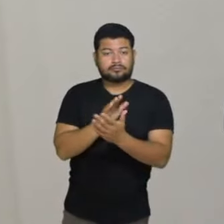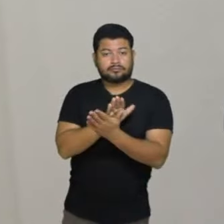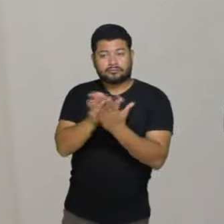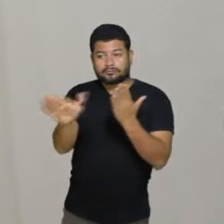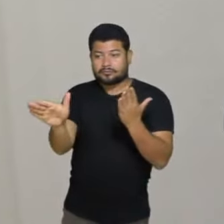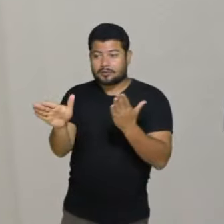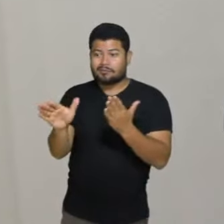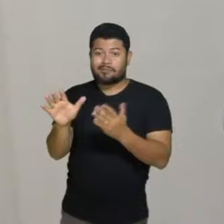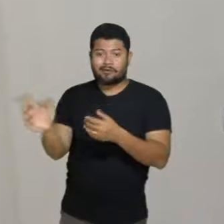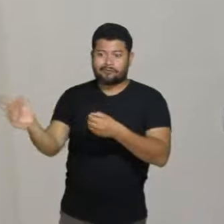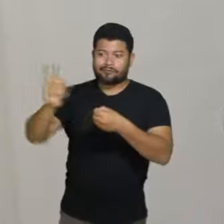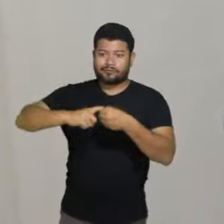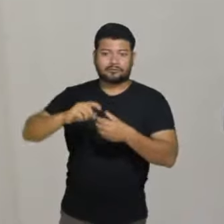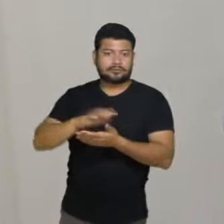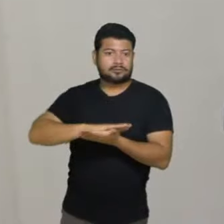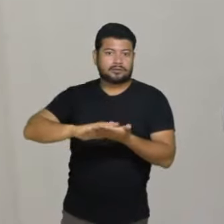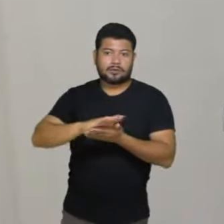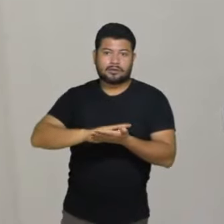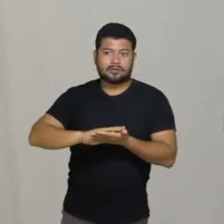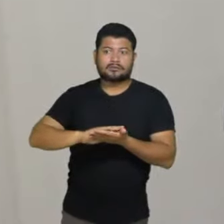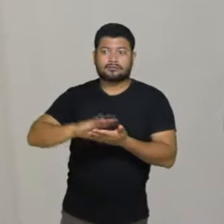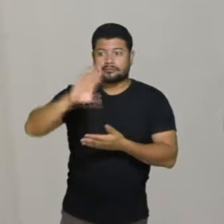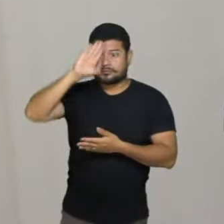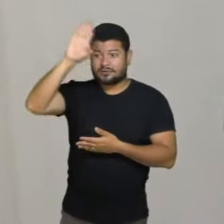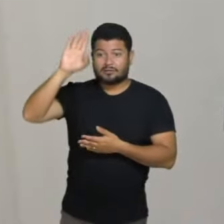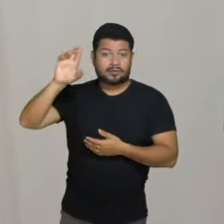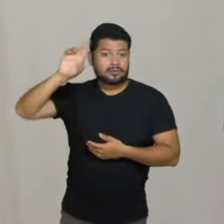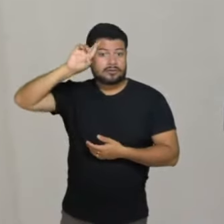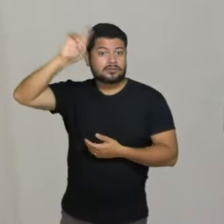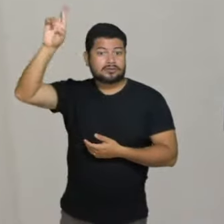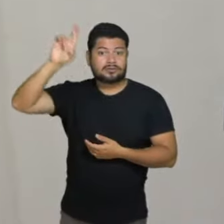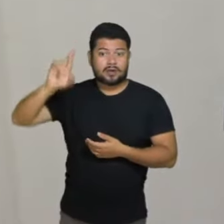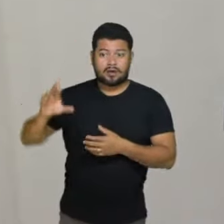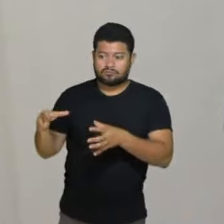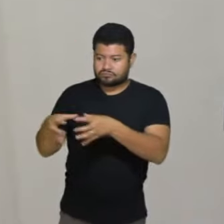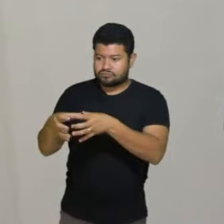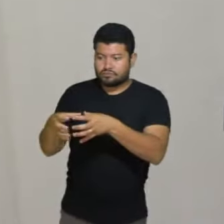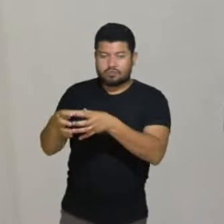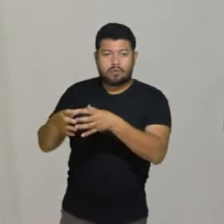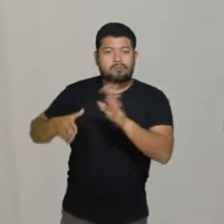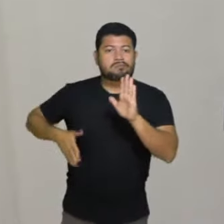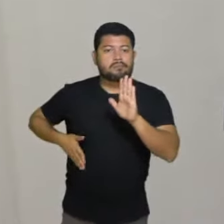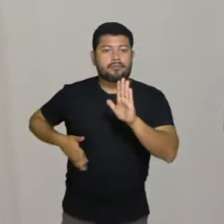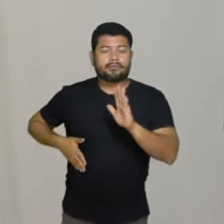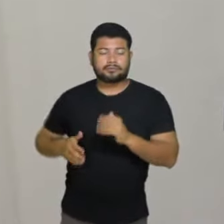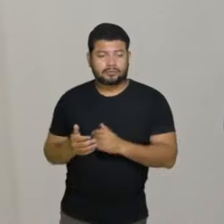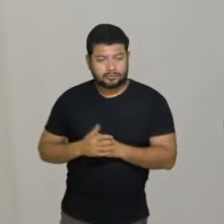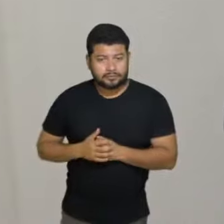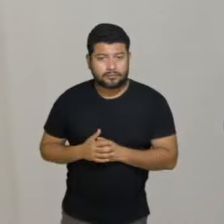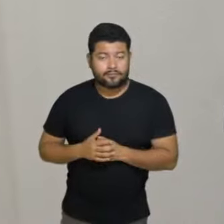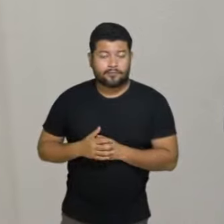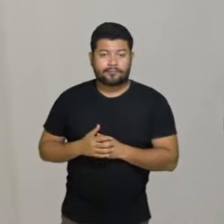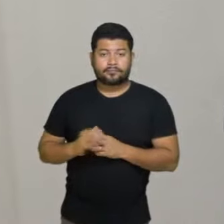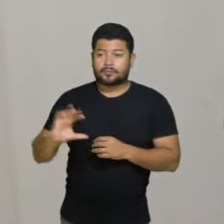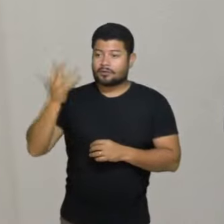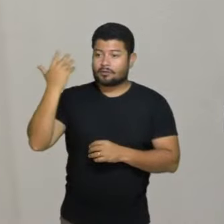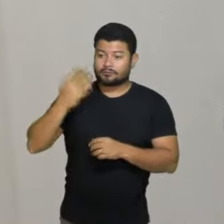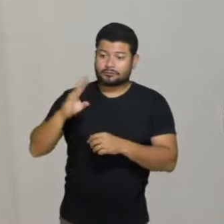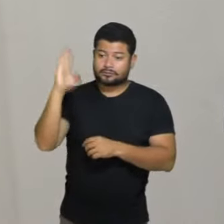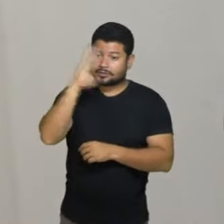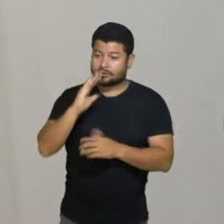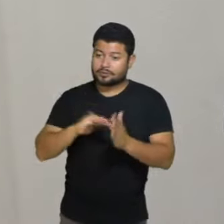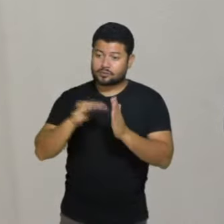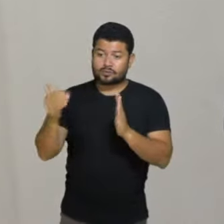voltaram, incluindo chefes de facções criminosas. Isso aconteceu no Brasil inteiro. Querem saber um dos motivos